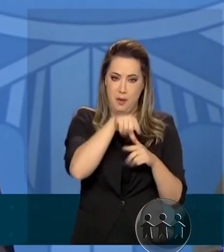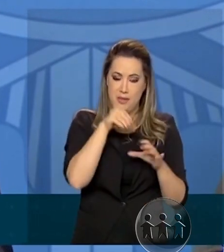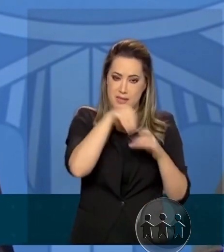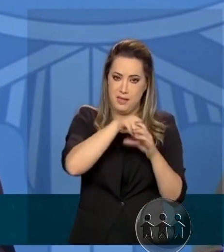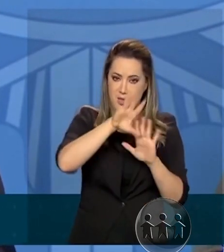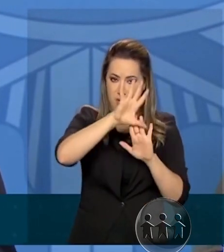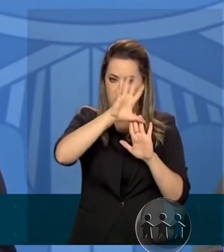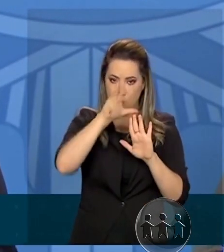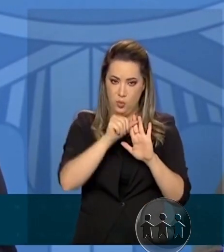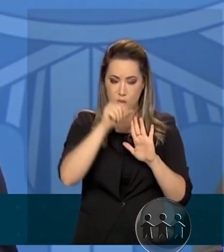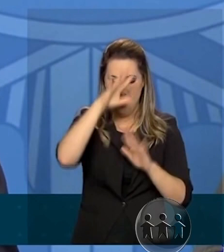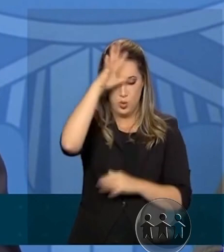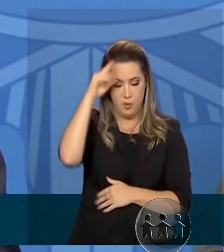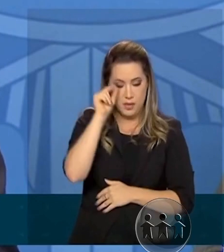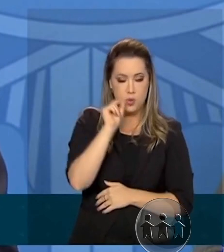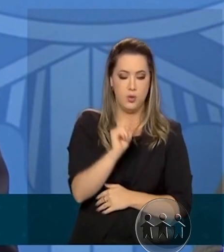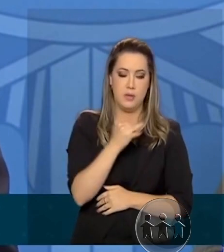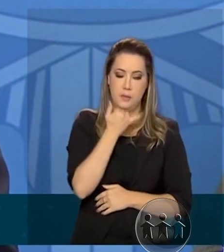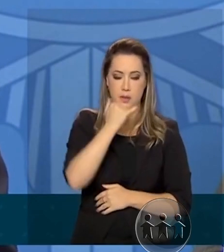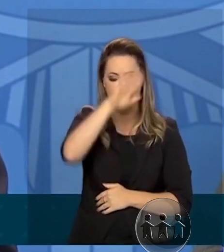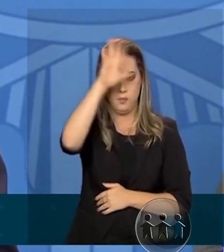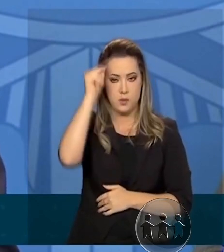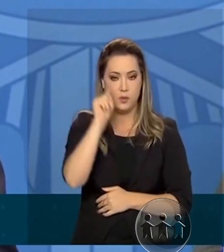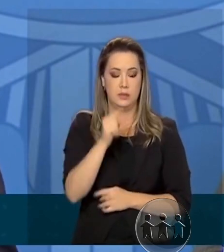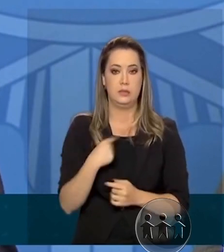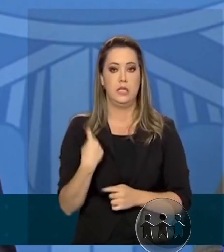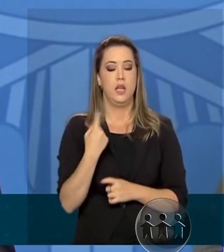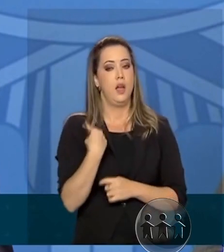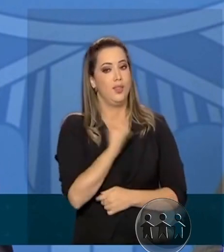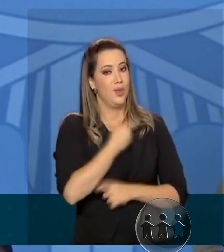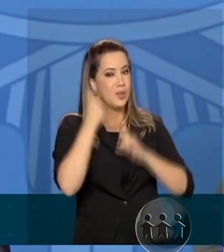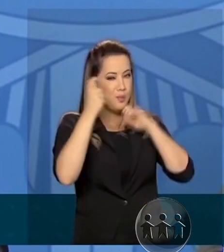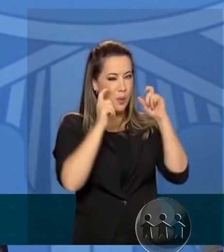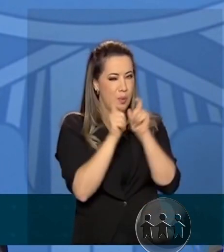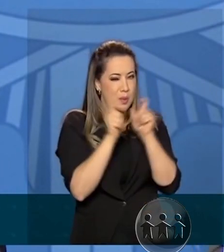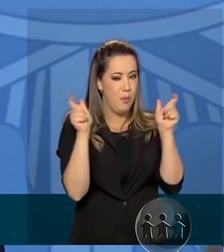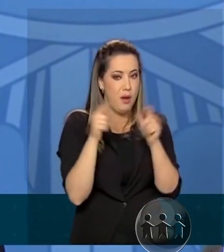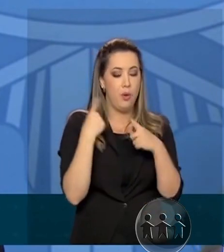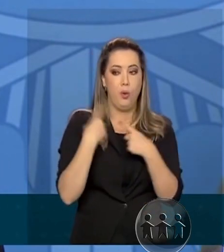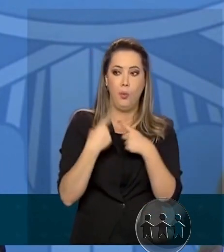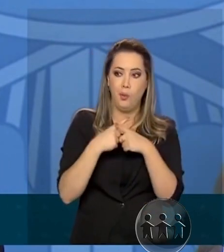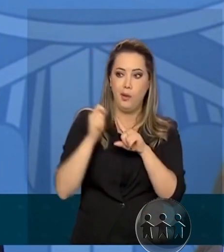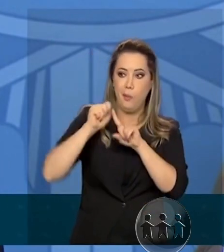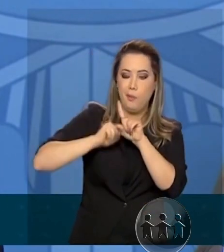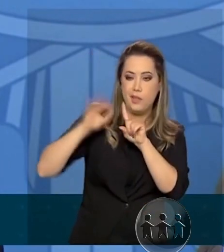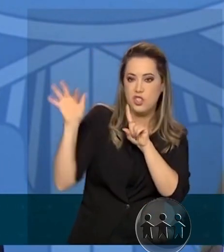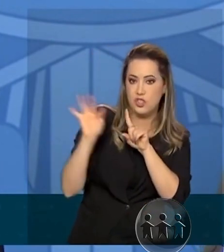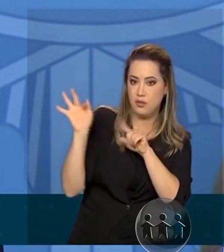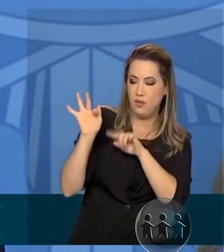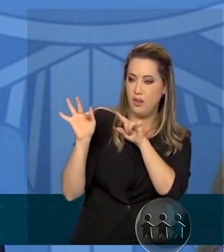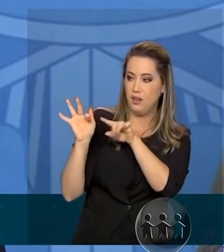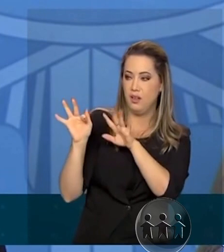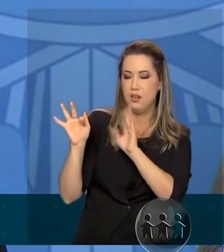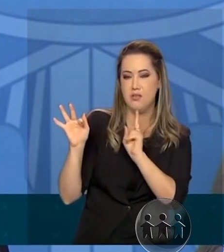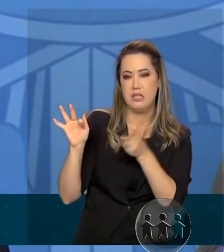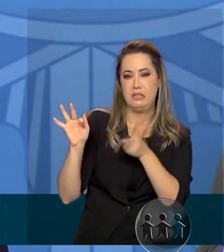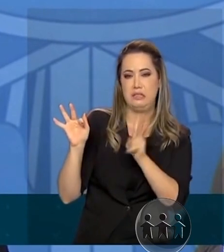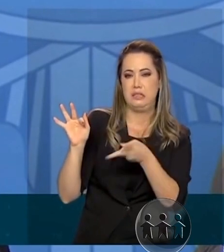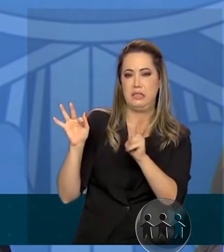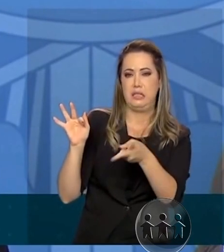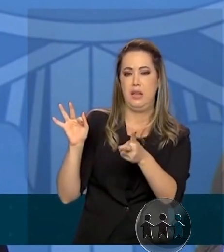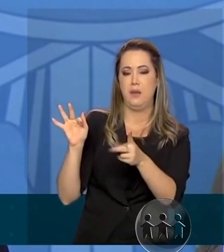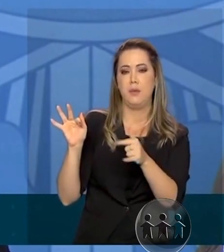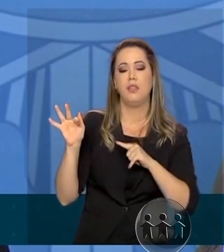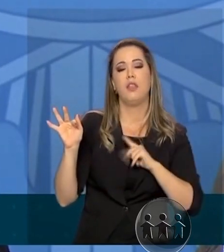mês de fevereiro. Por quê? Porque o mês de fevereiro, ele, historicamente, é um mês onde